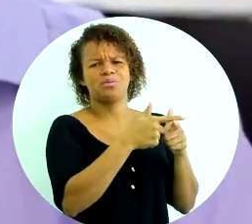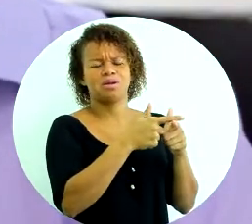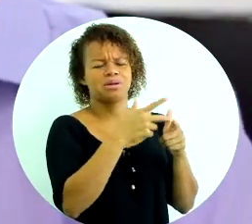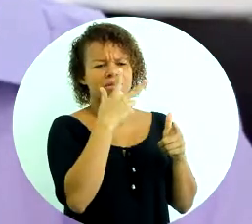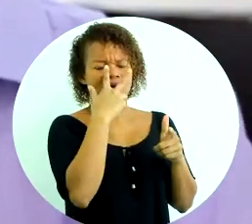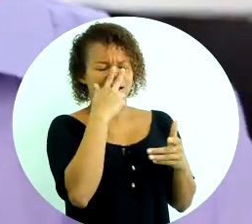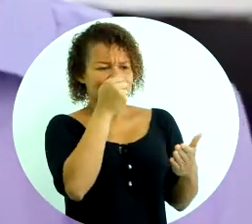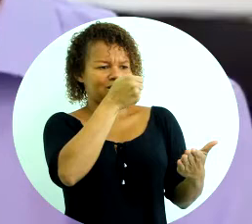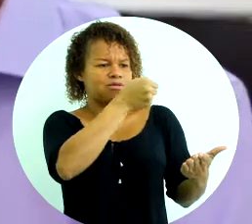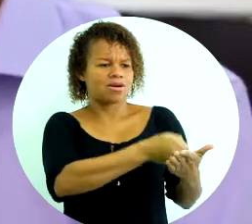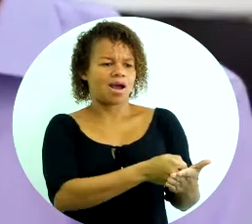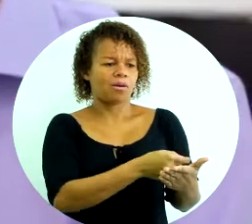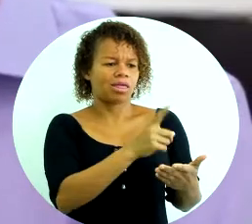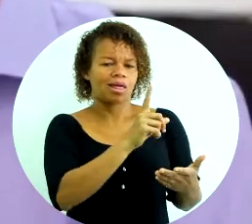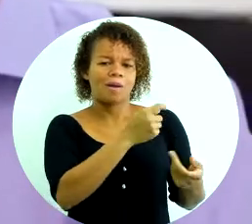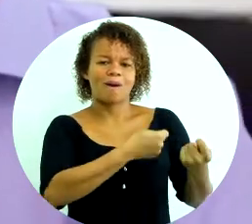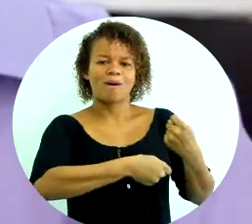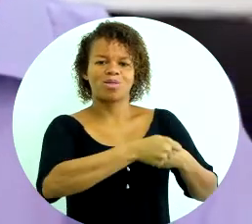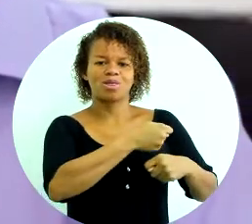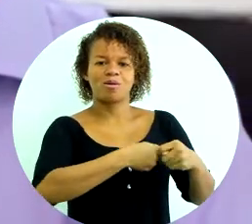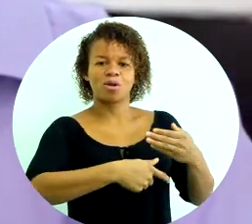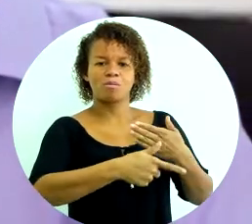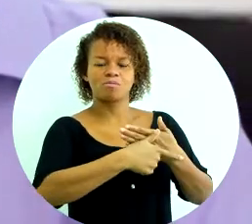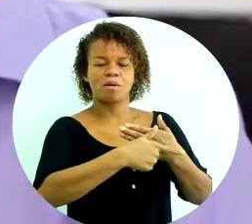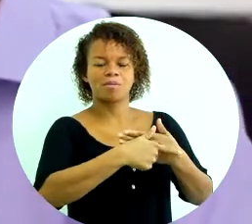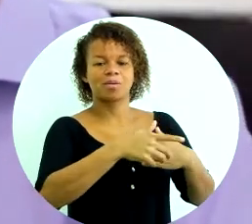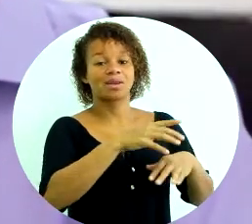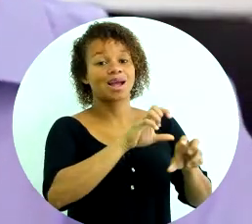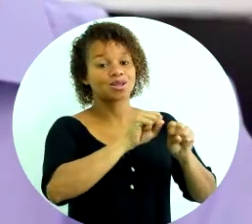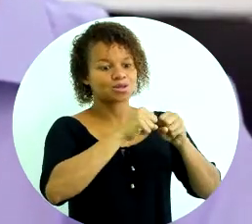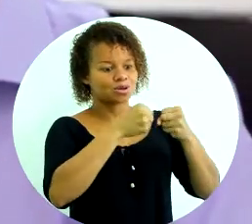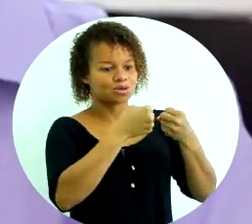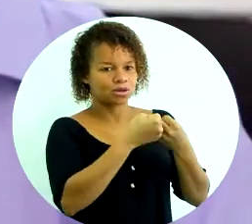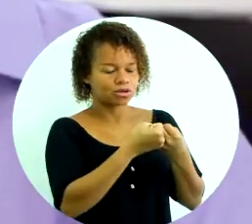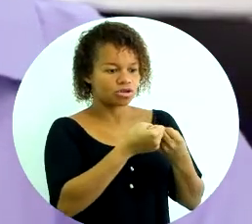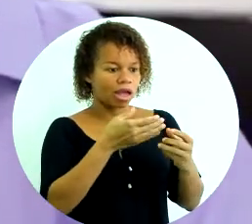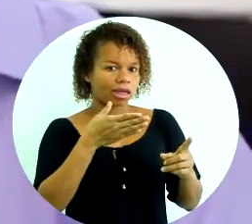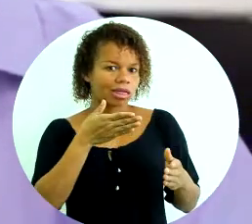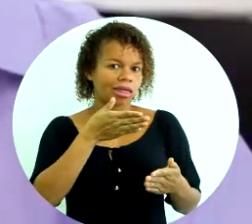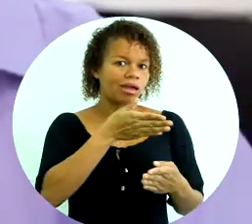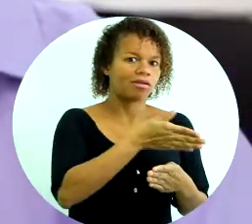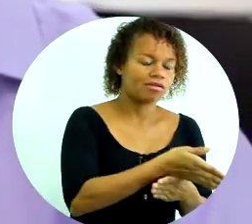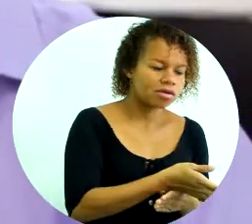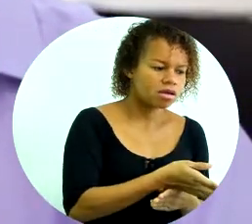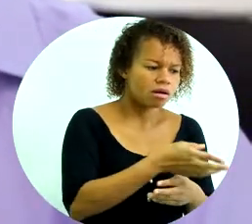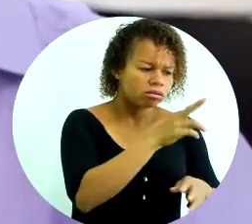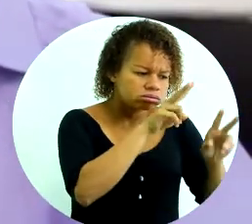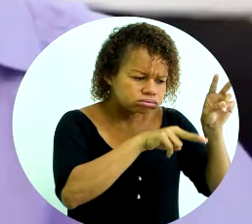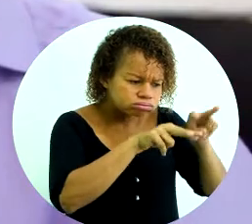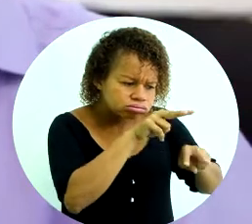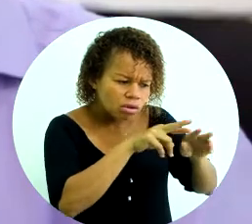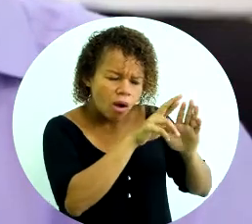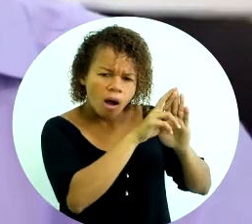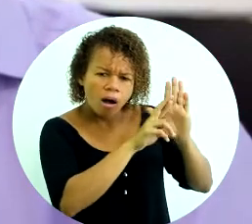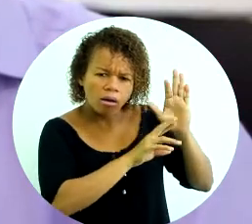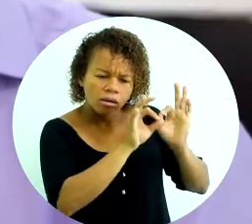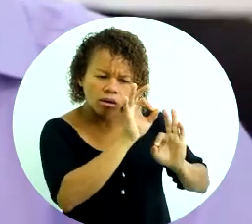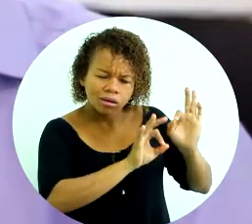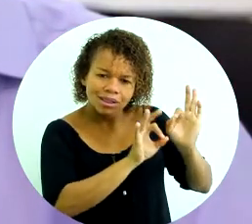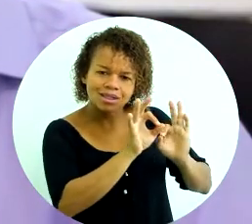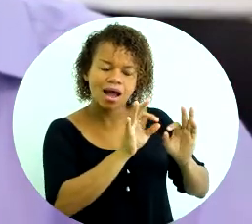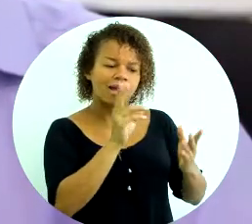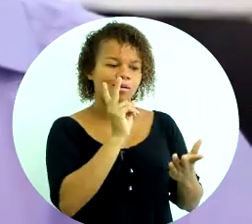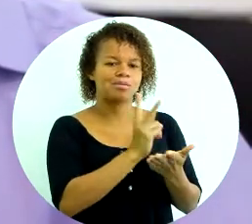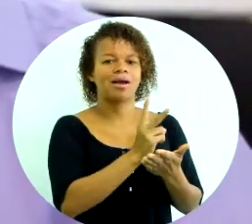problemas de questões morais e não econômicas. O papel da sociologia seria intervir, corrigir esse